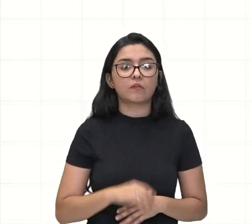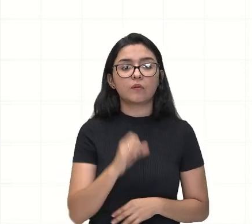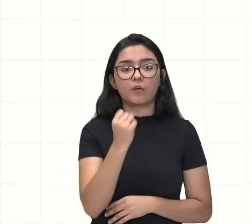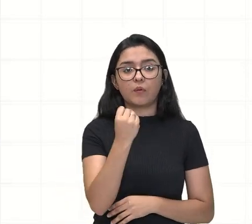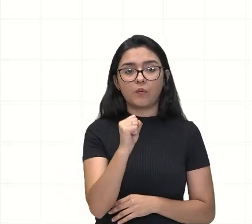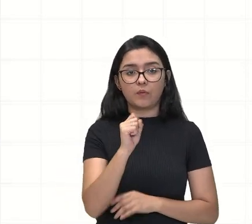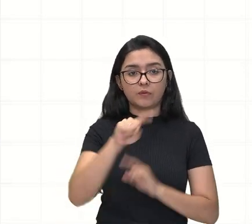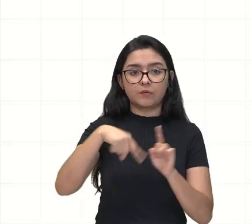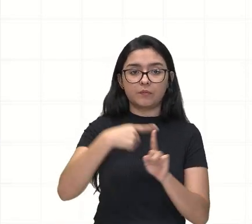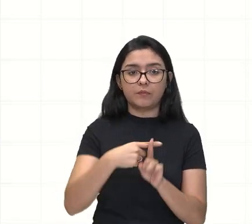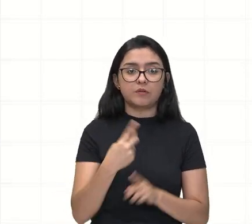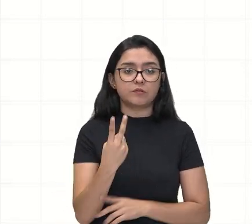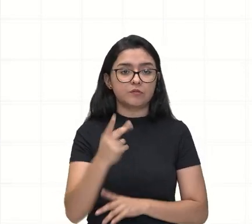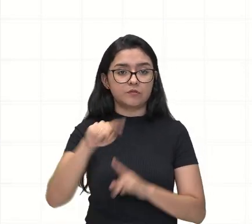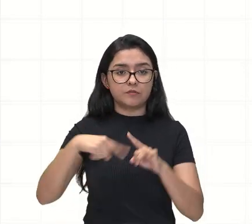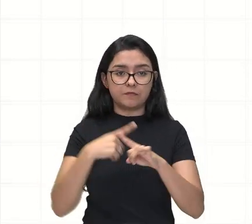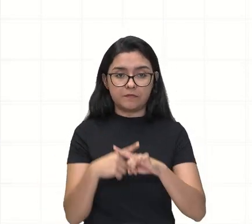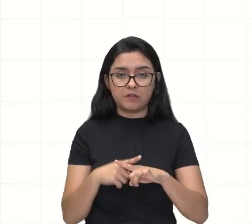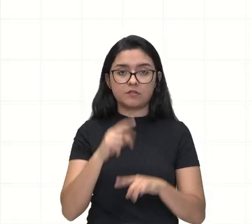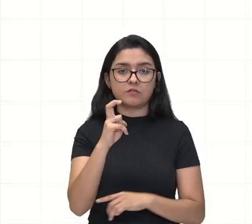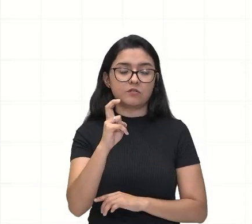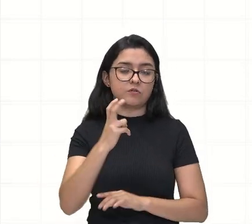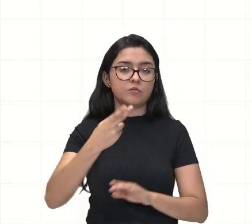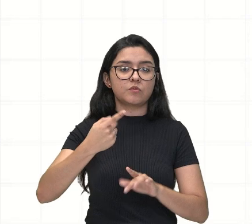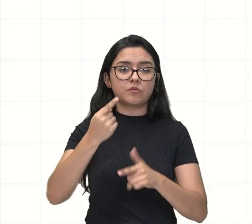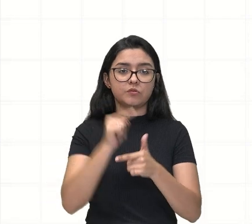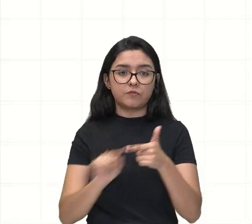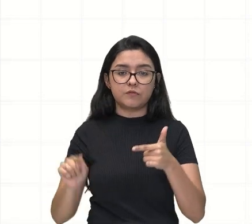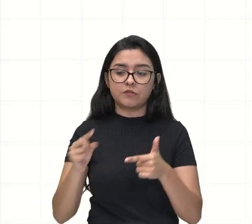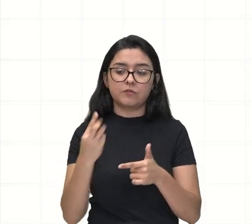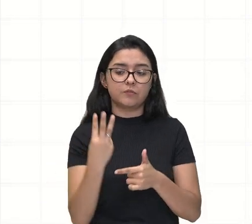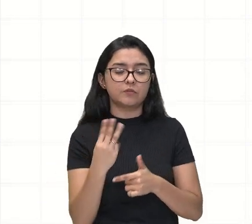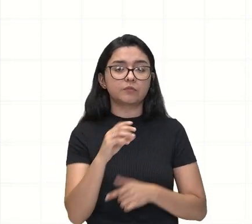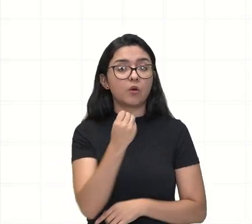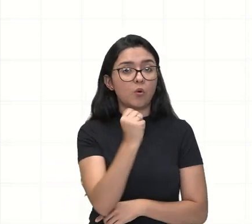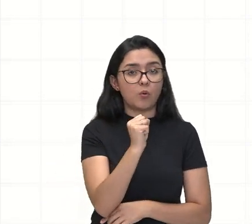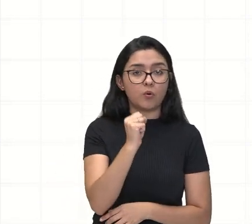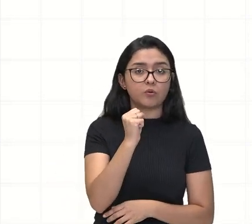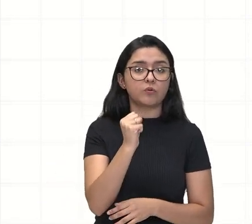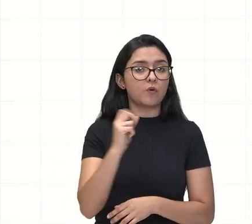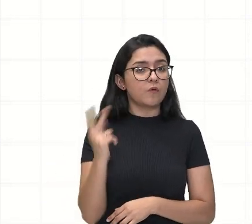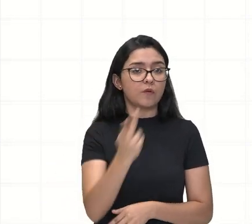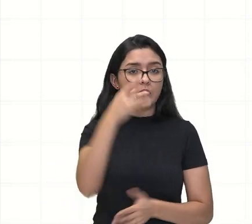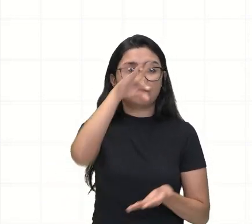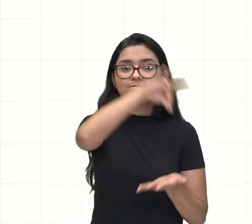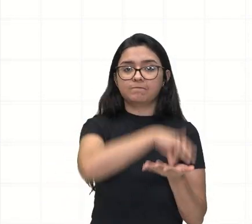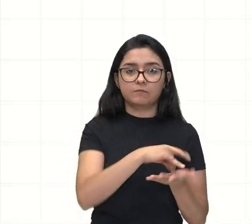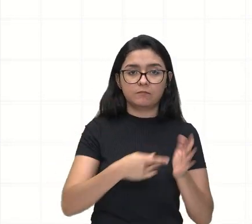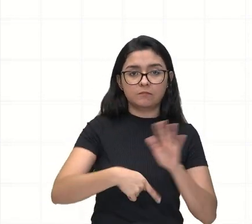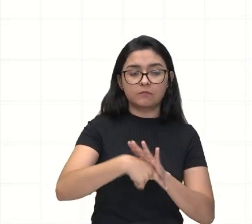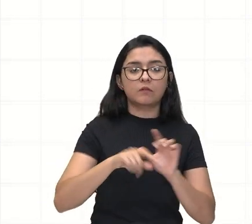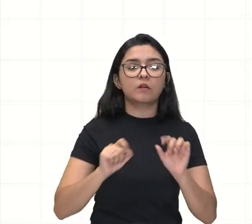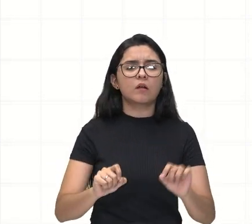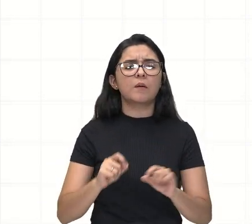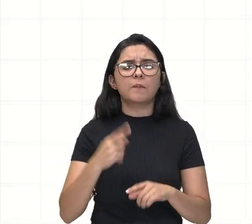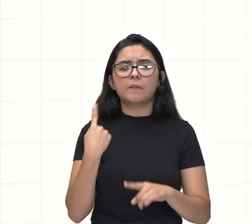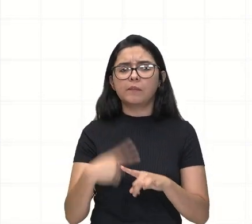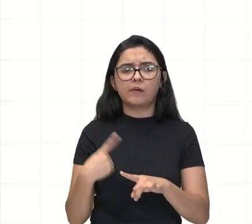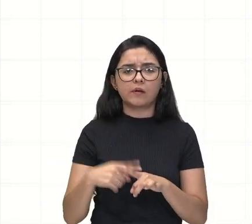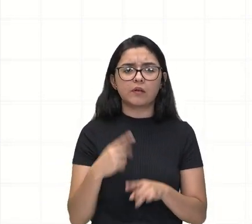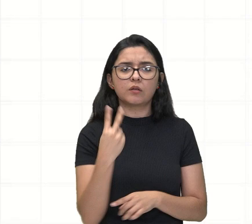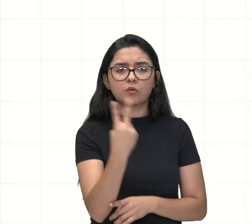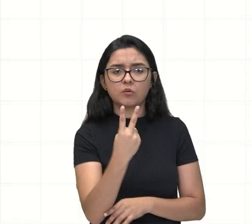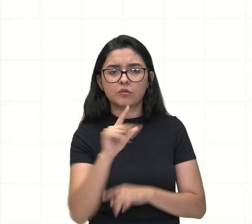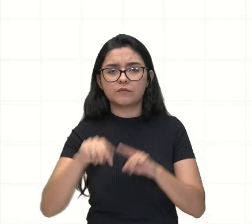8 mais 2 vezes 5 dividido por 3. 8 que é o valor fixo. Por que 2 vezes 5? Porque a questão